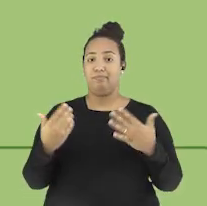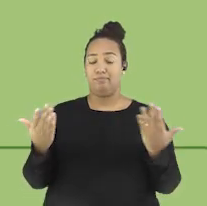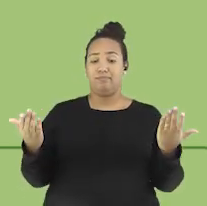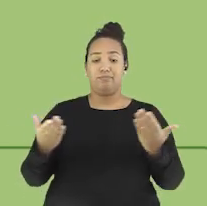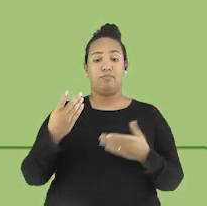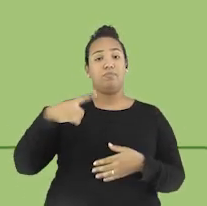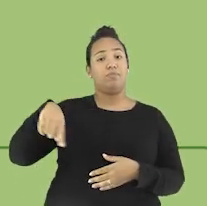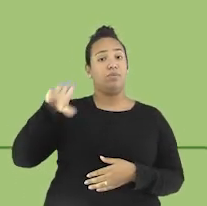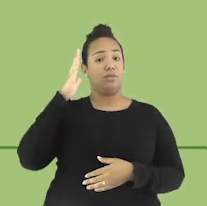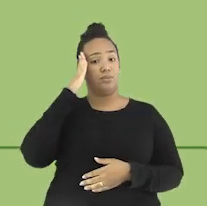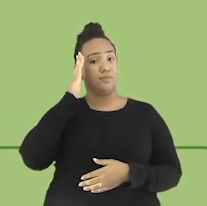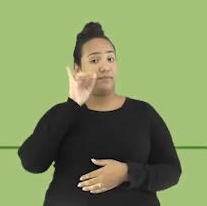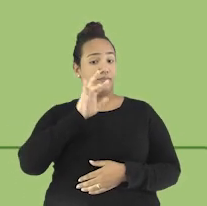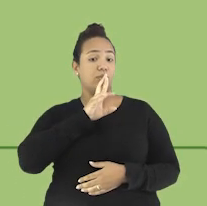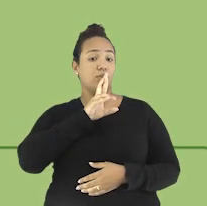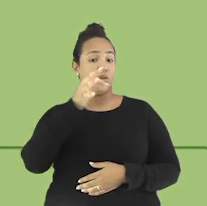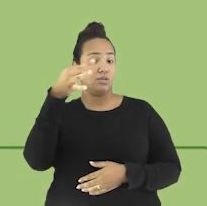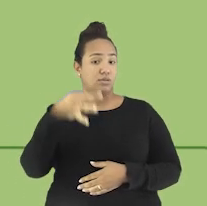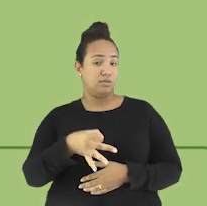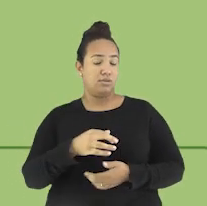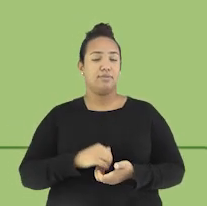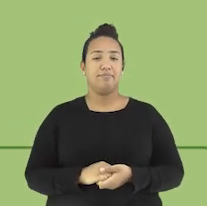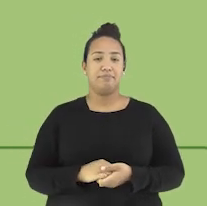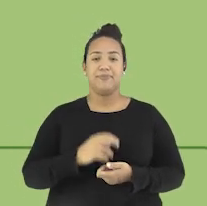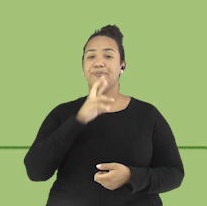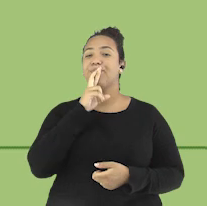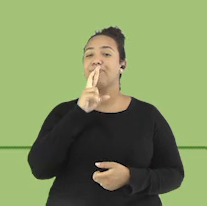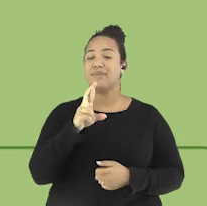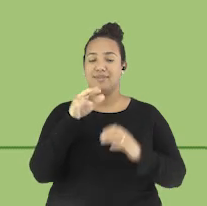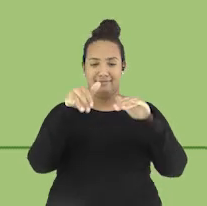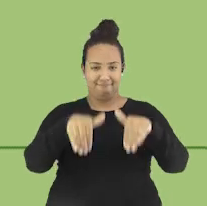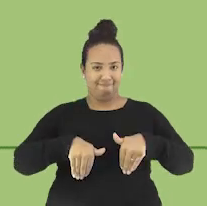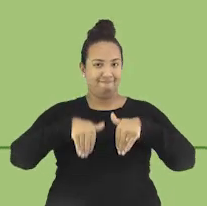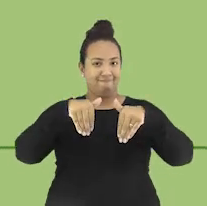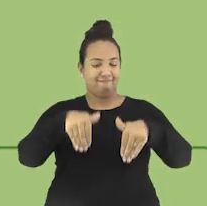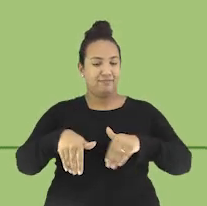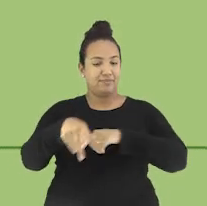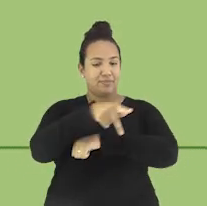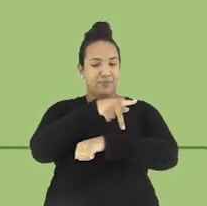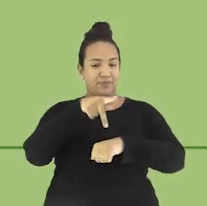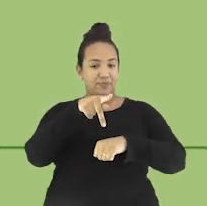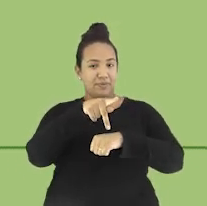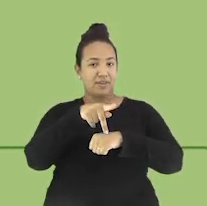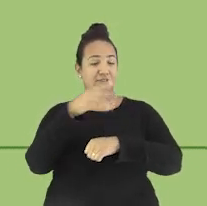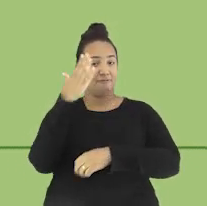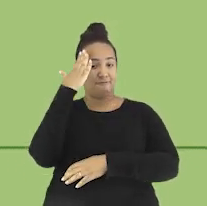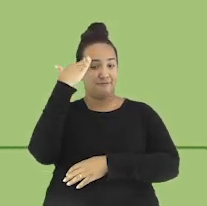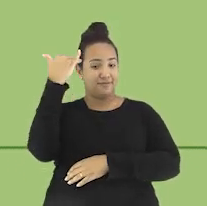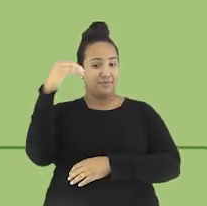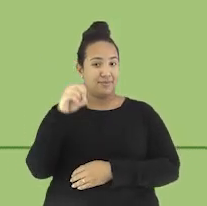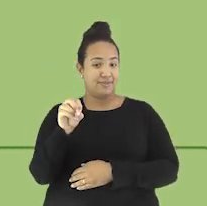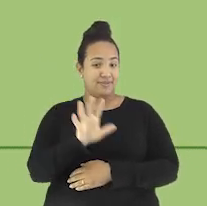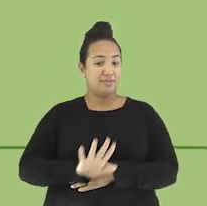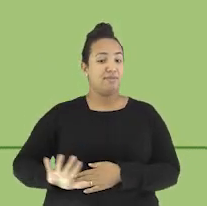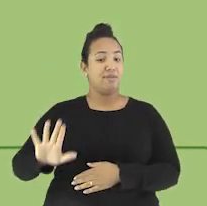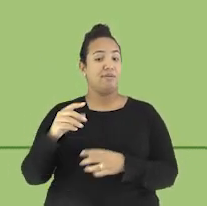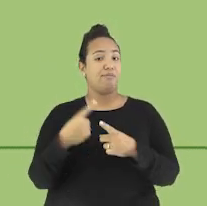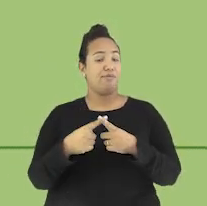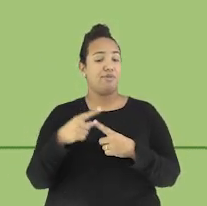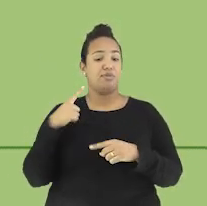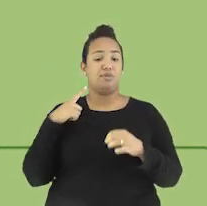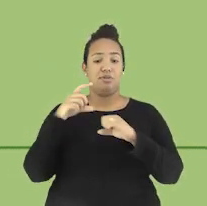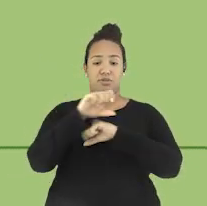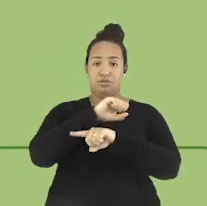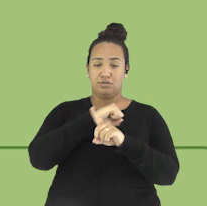Vamos saber agora se você acertou. A resposta é Austrália, como o país de maior destaque da Oceania, devido aos seus